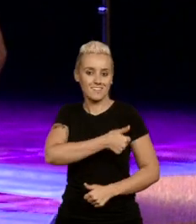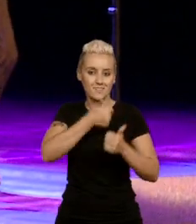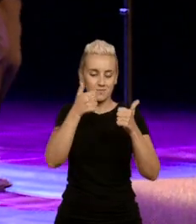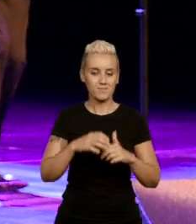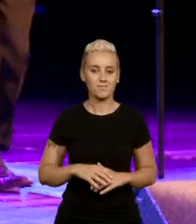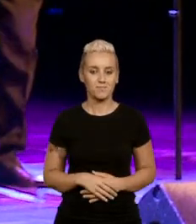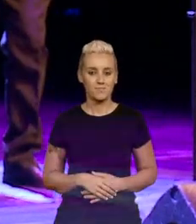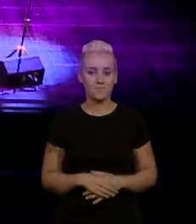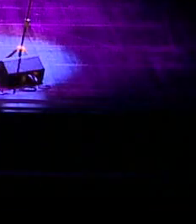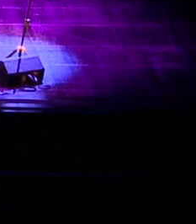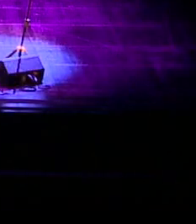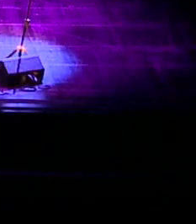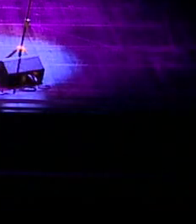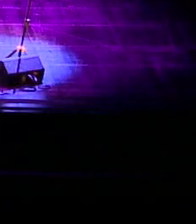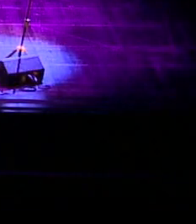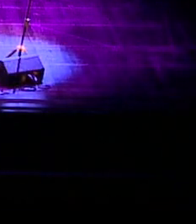cidade.